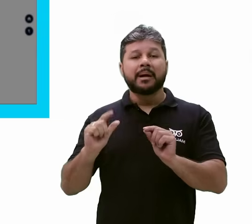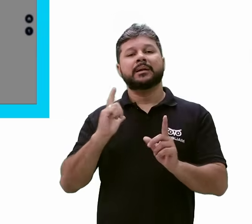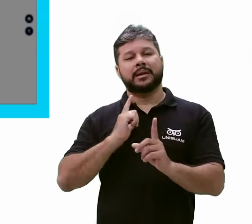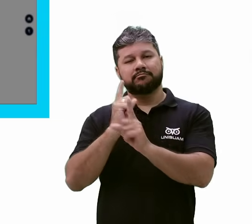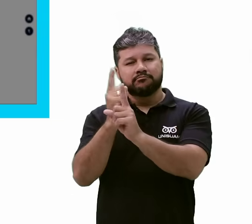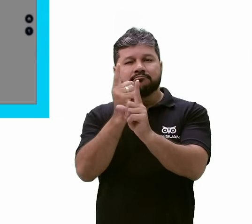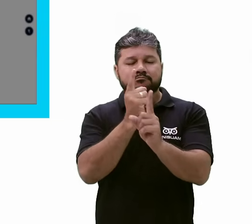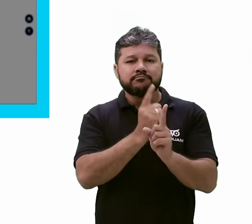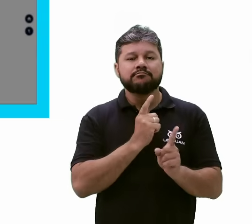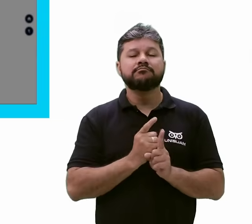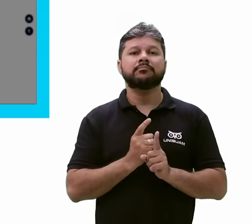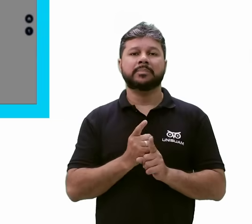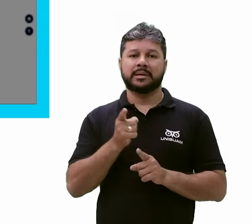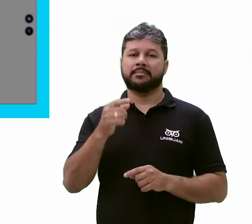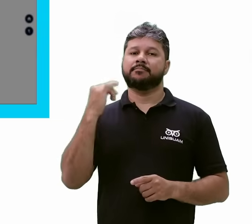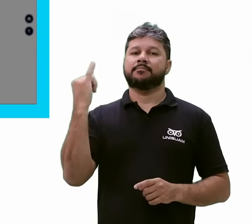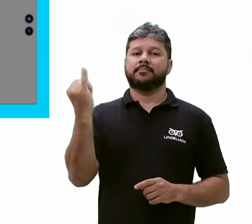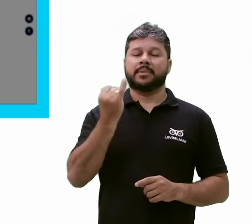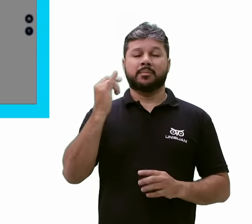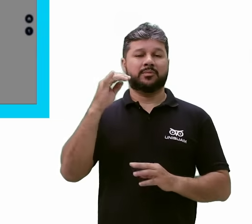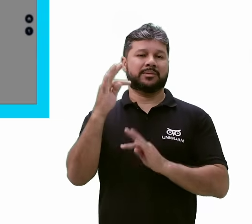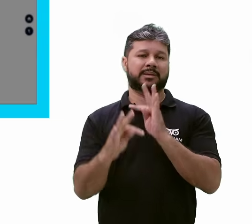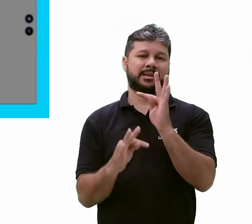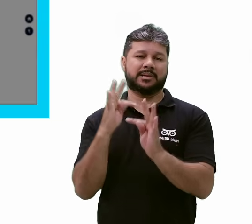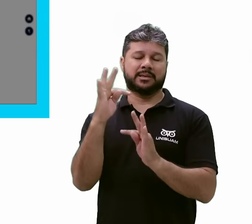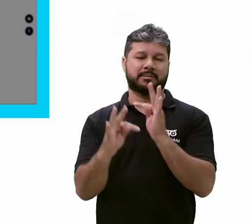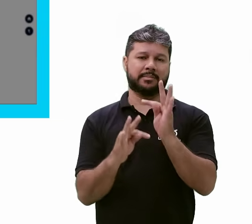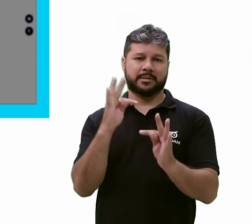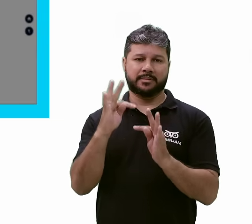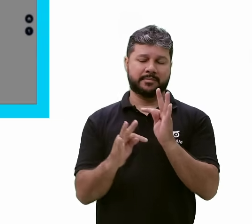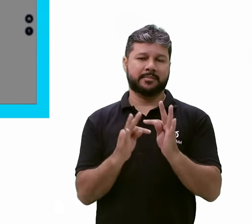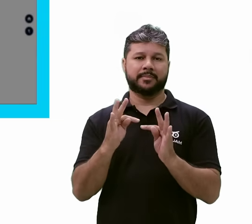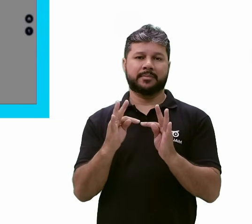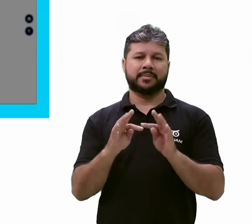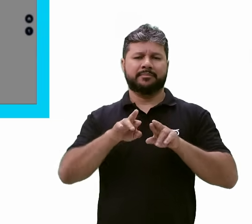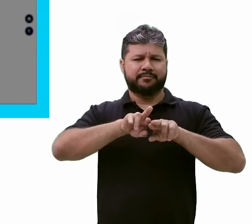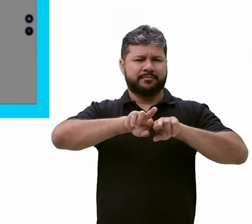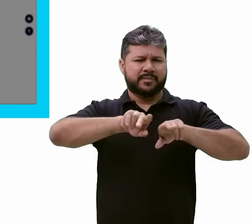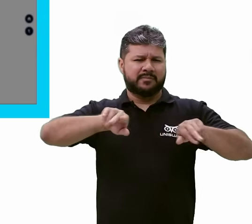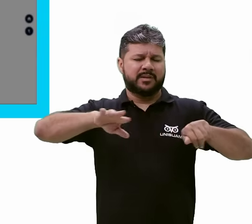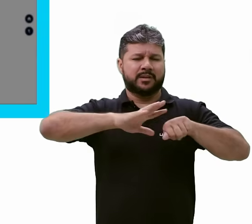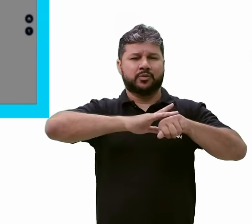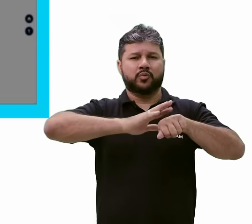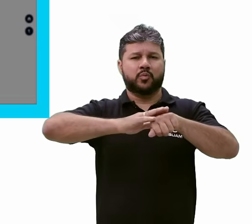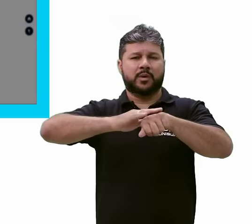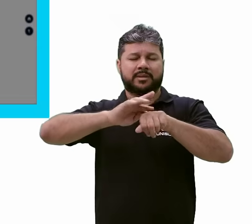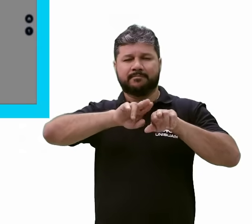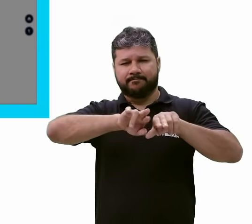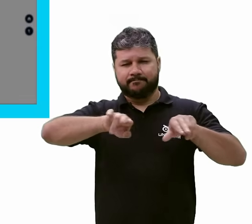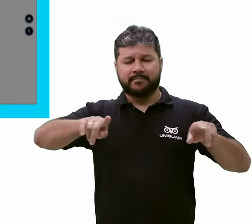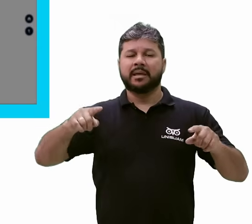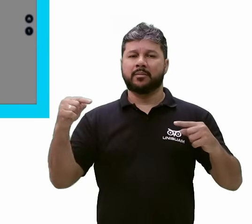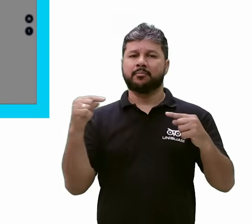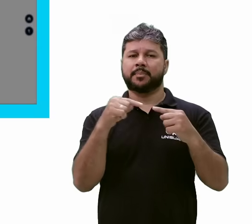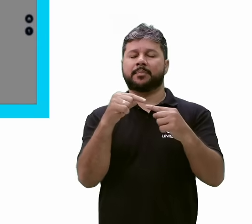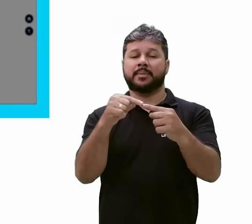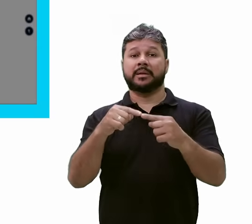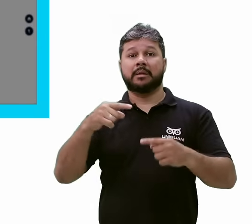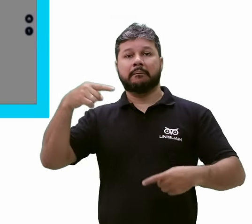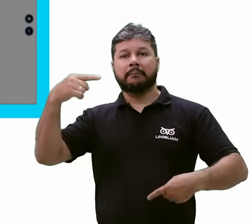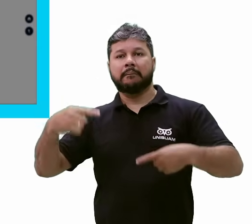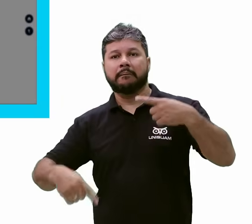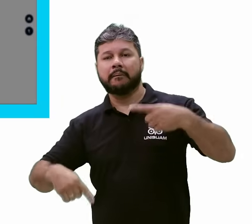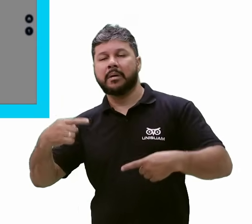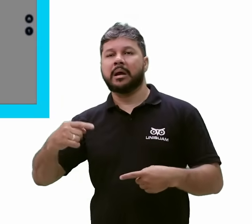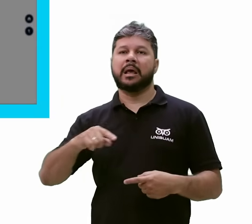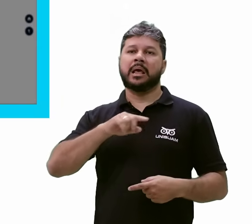porções, tá? Ele é muito importante para o tratamento de milhares de doenças. Então, essa